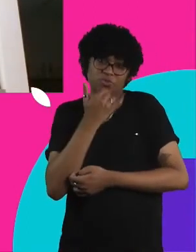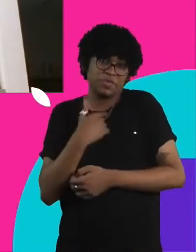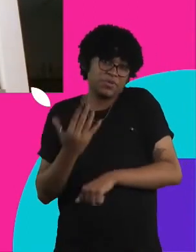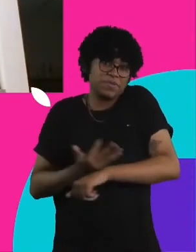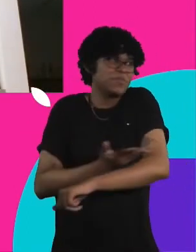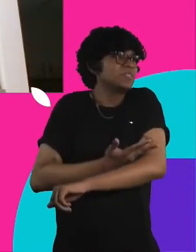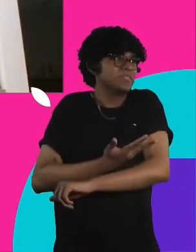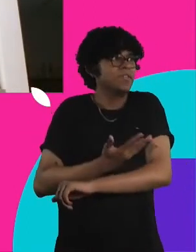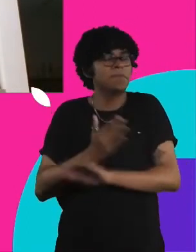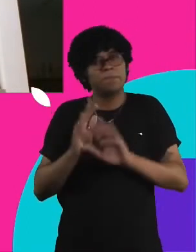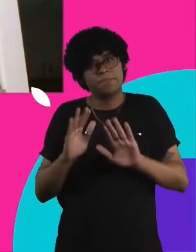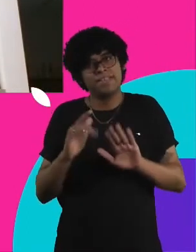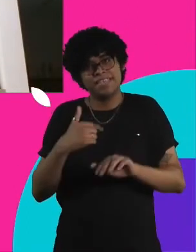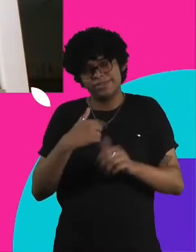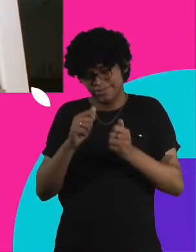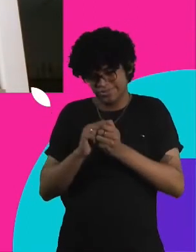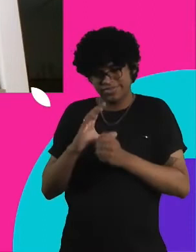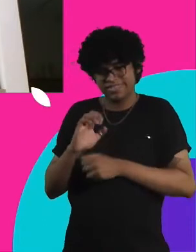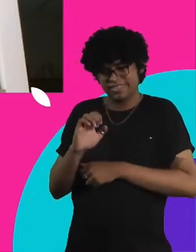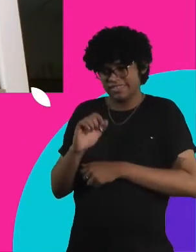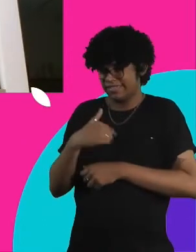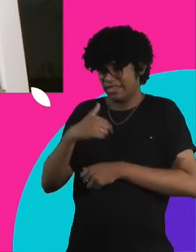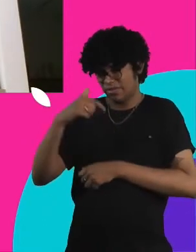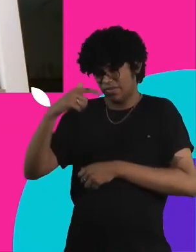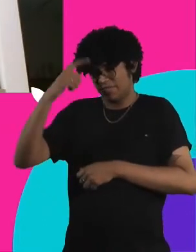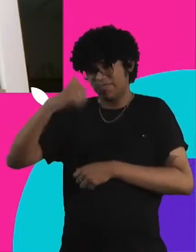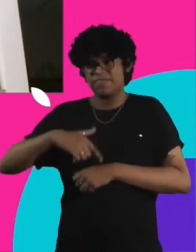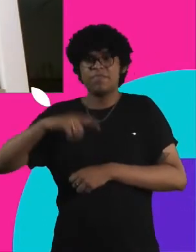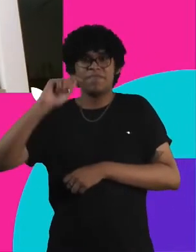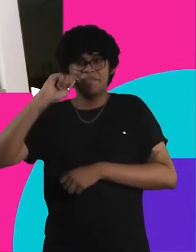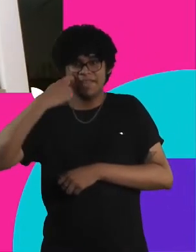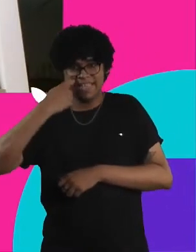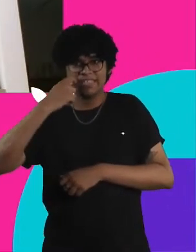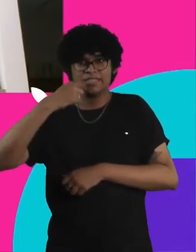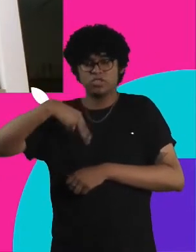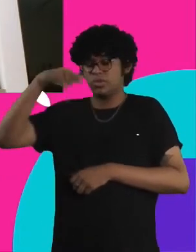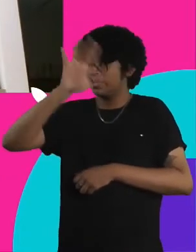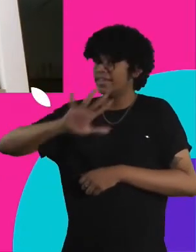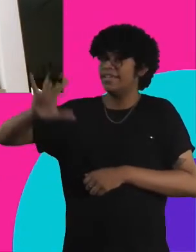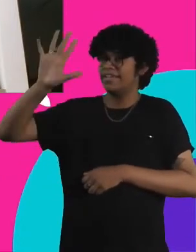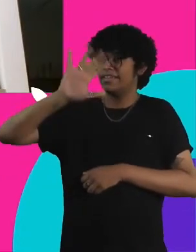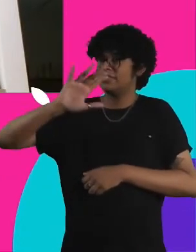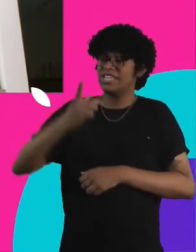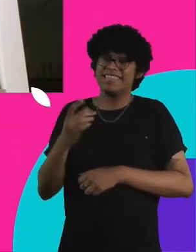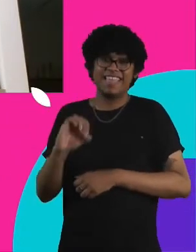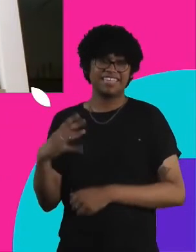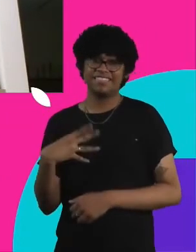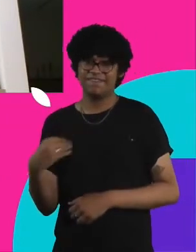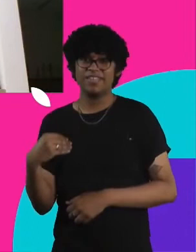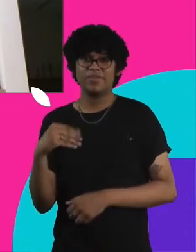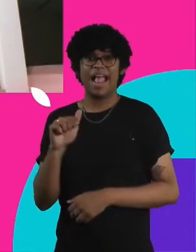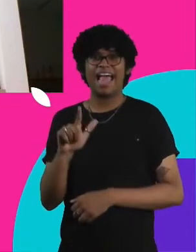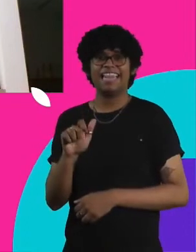assim, eu, como Celso, também sou uma mulher de origem negra, nordestina, de uma família de 10 filhos, nasci no sertão de